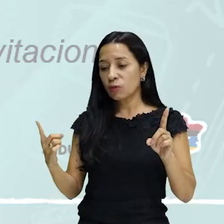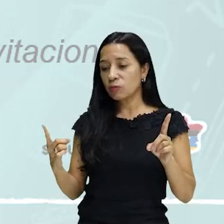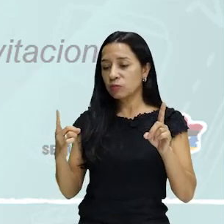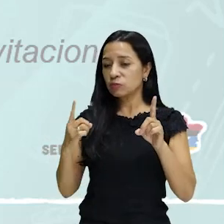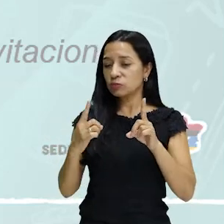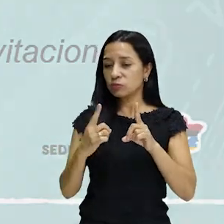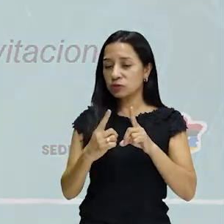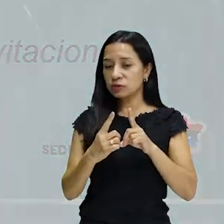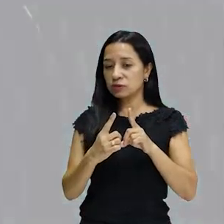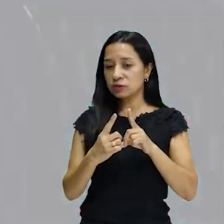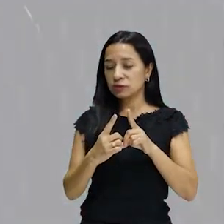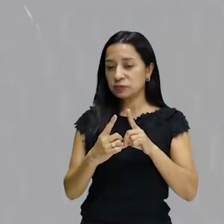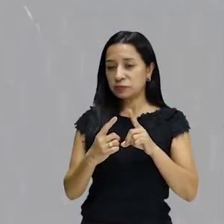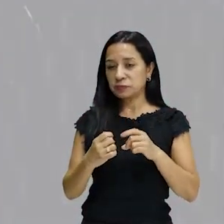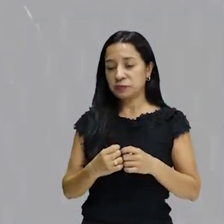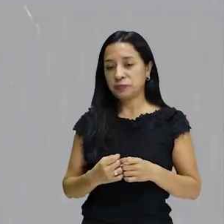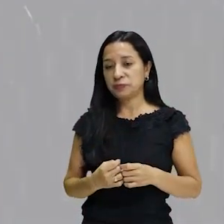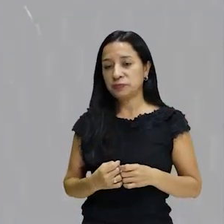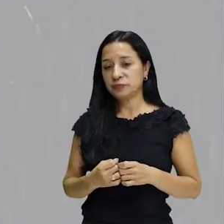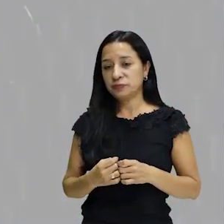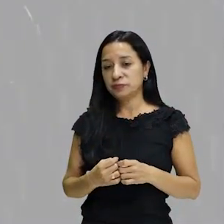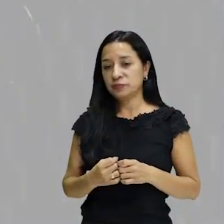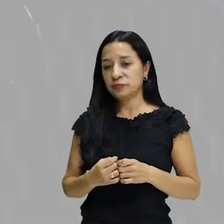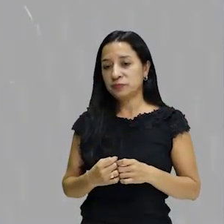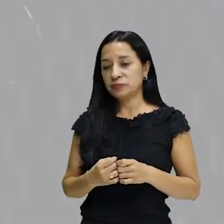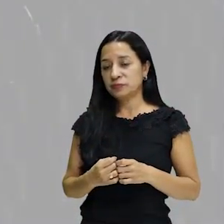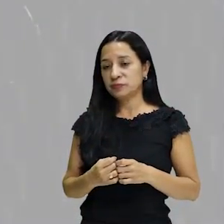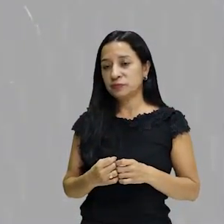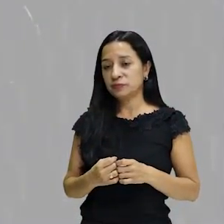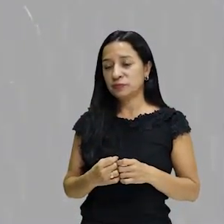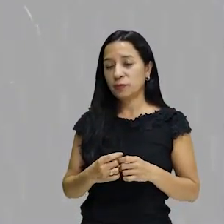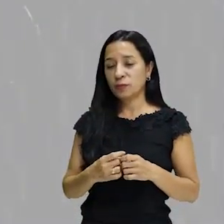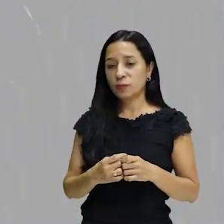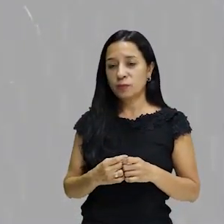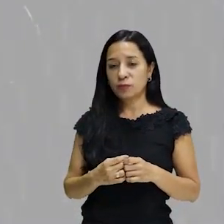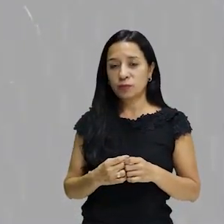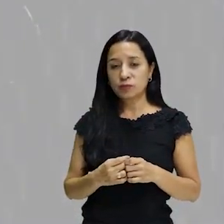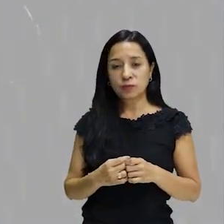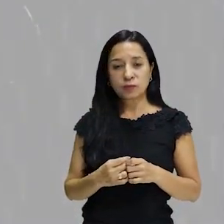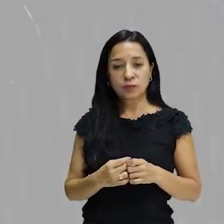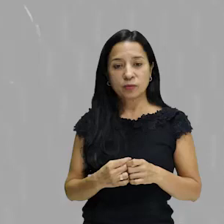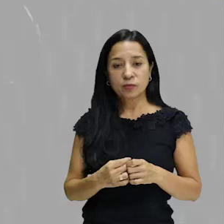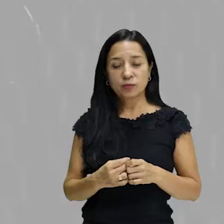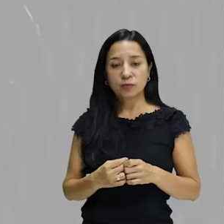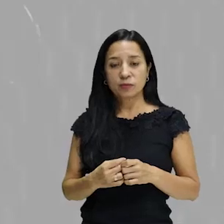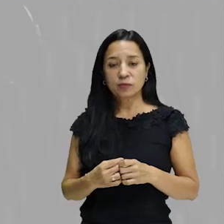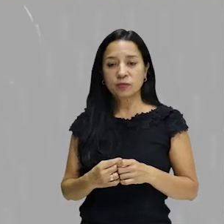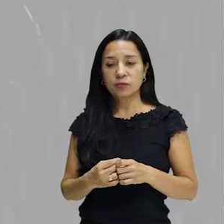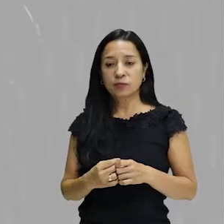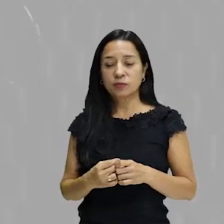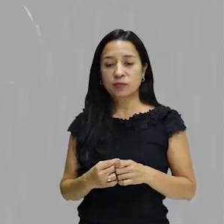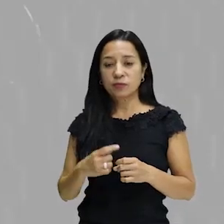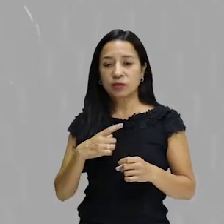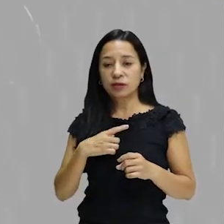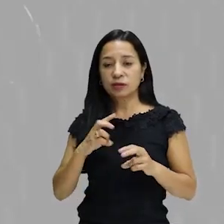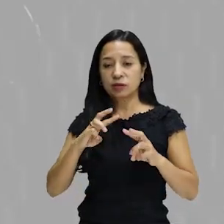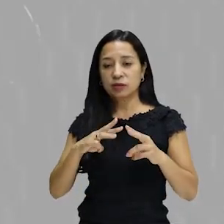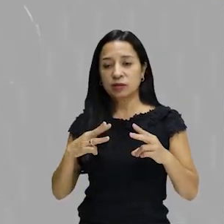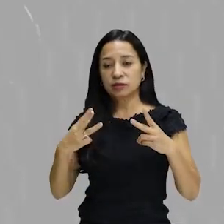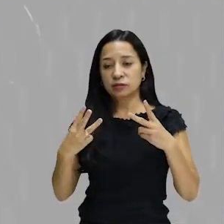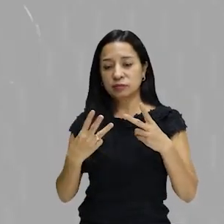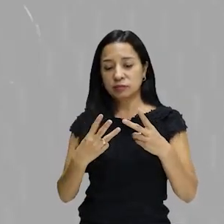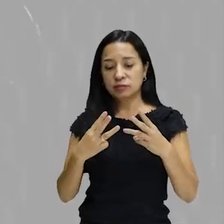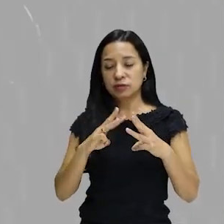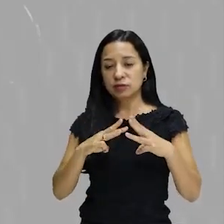gravitacional cuja intensidade é diretamente proporcional ao produto de suas massas. Então nós temos as massas dos